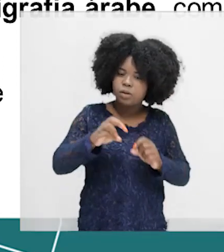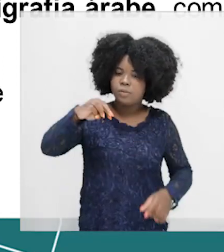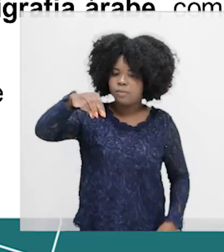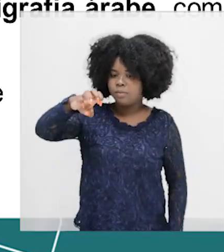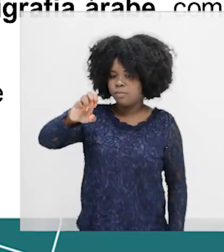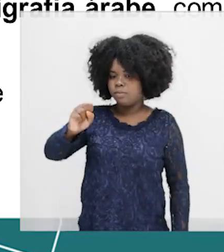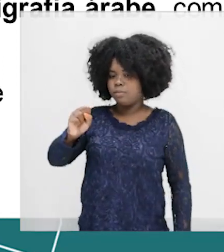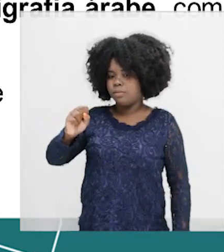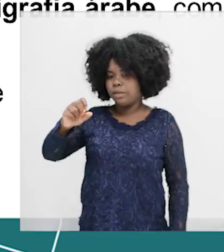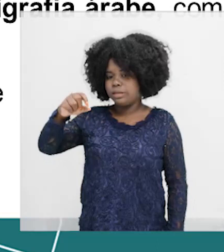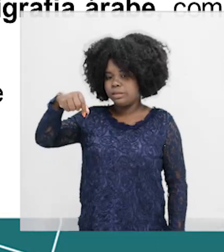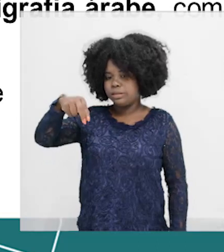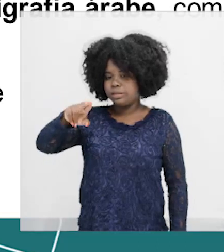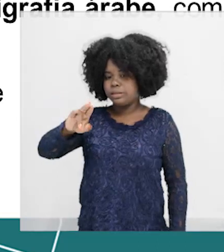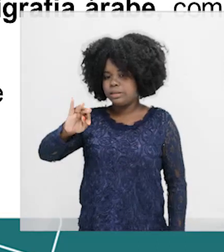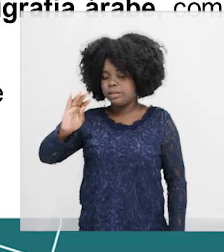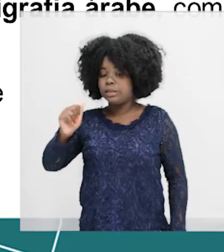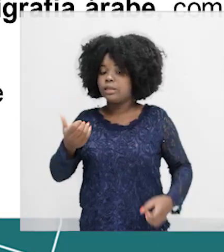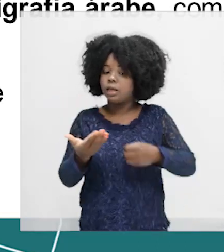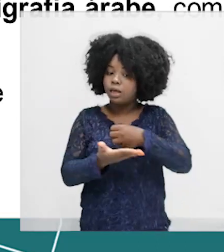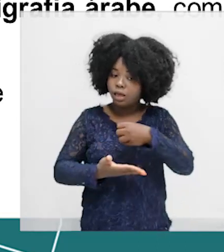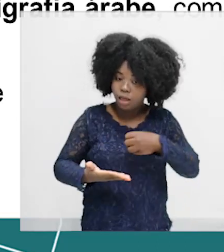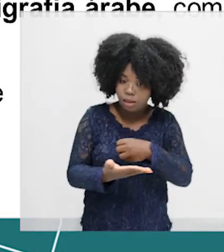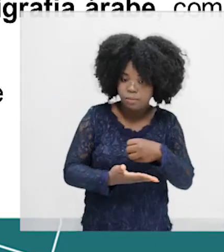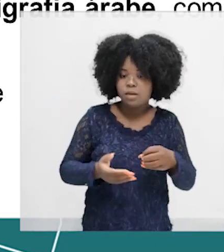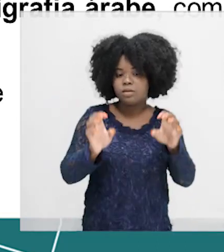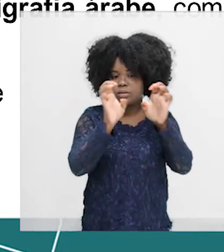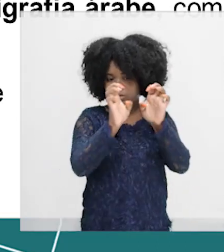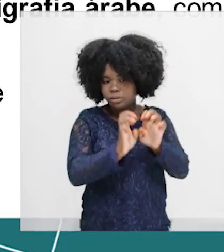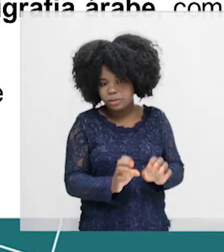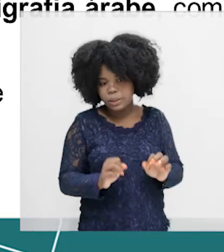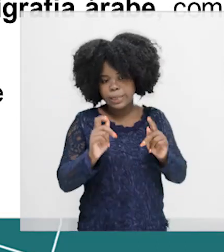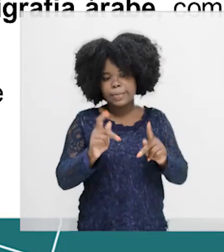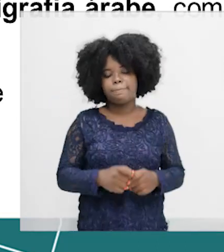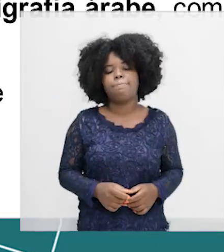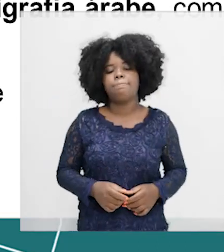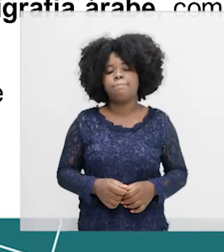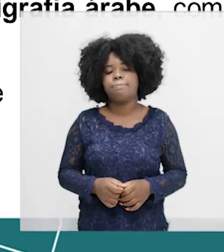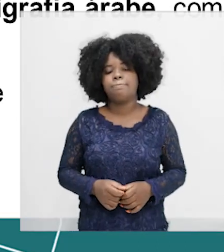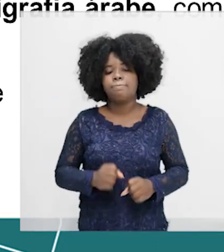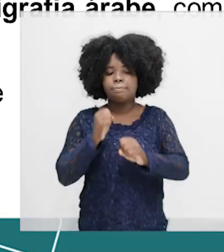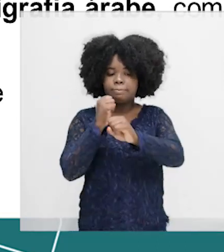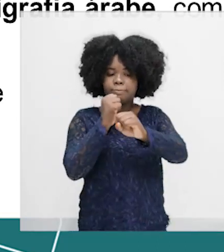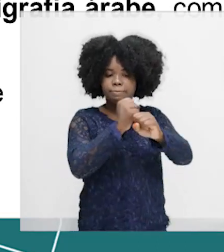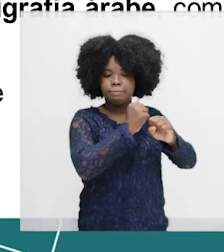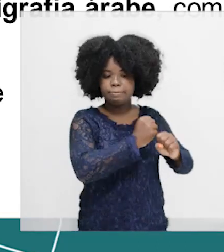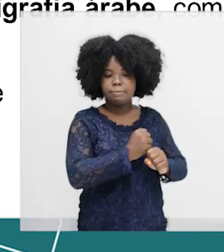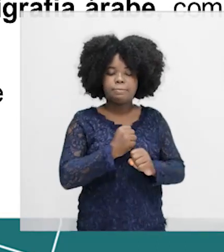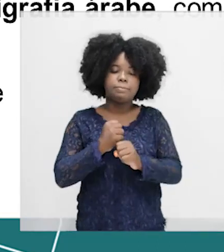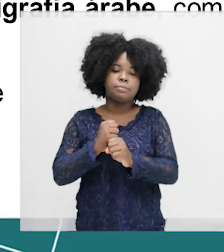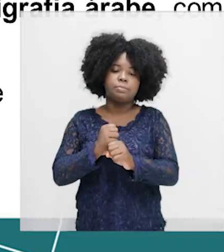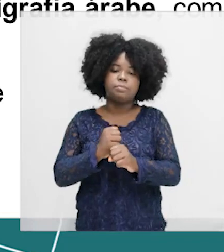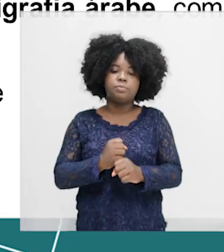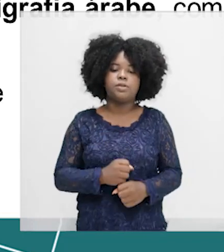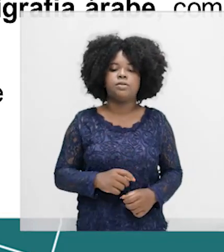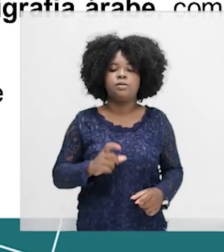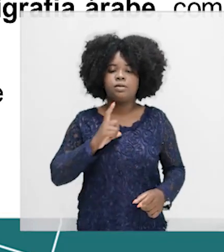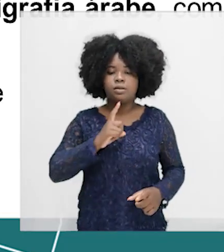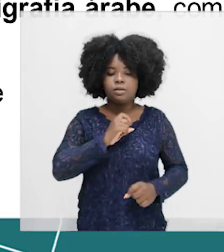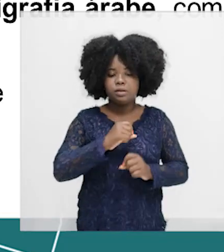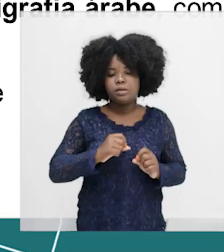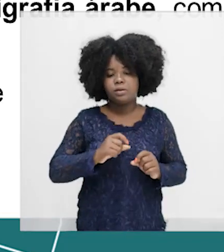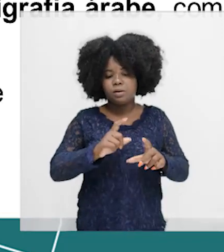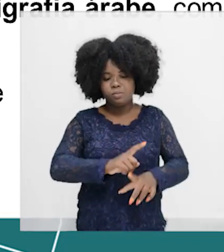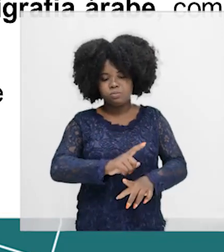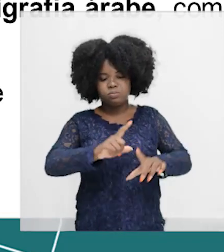mesquita, né, que é a base da vida e religião deles. A arquitetura das mesquitas ela é muito gigante,